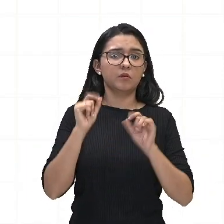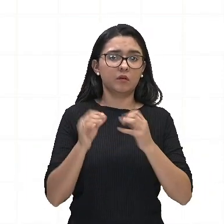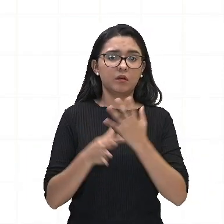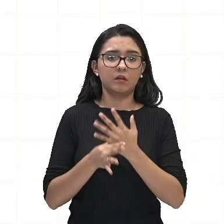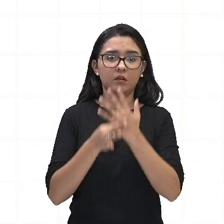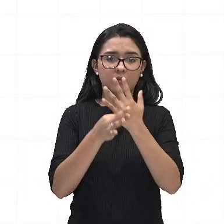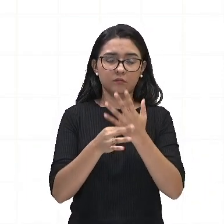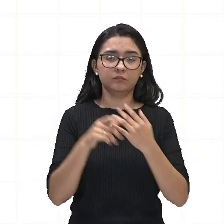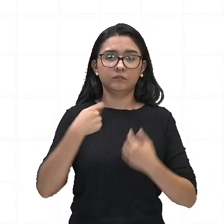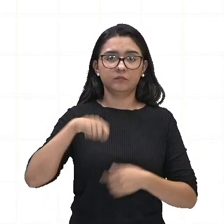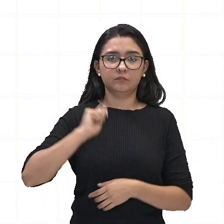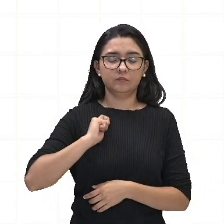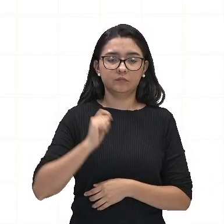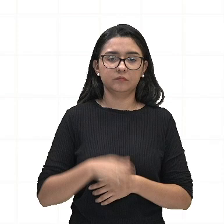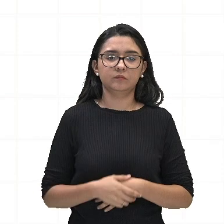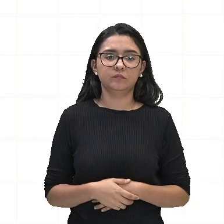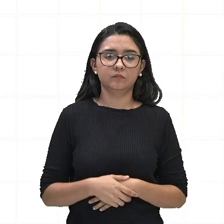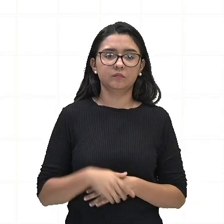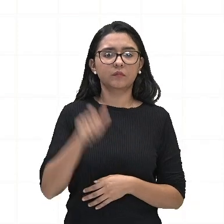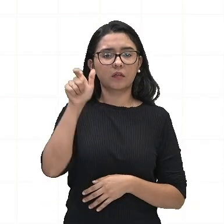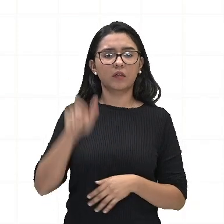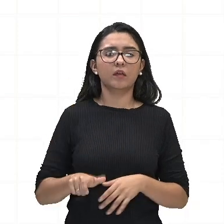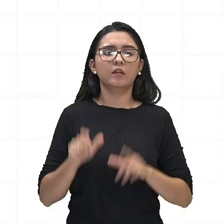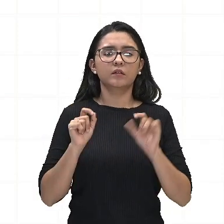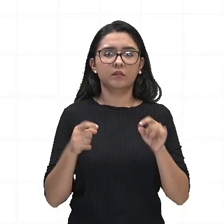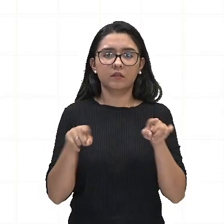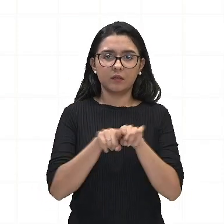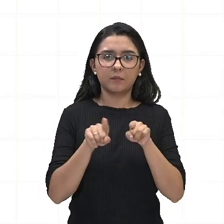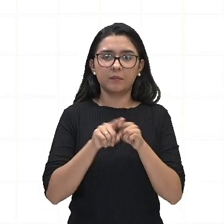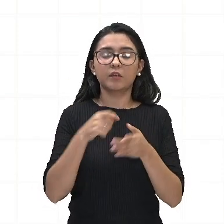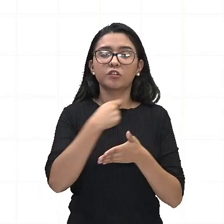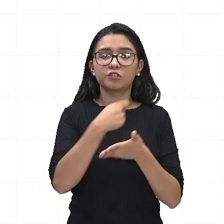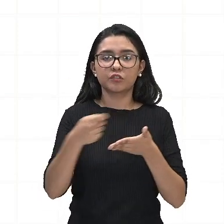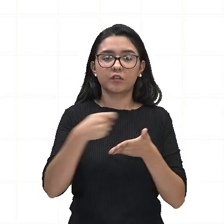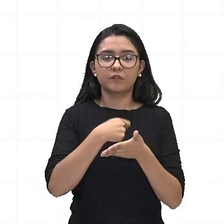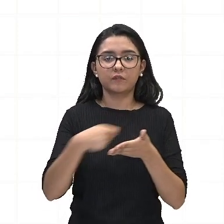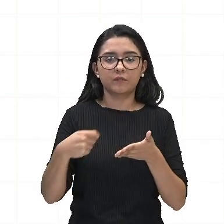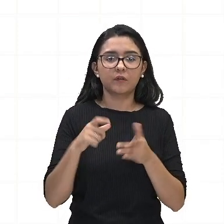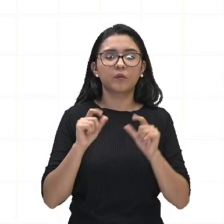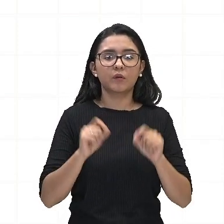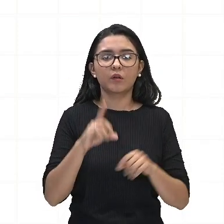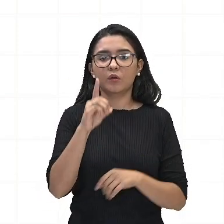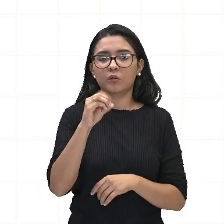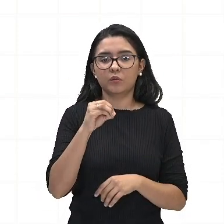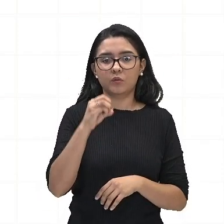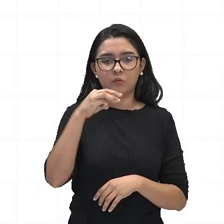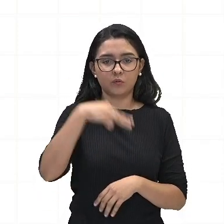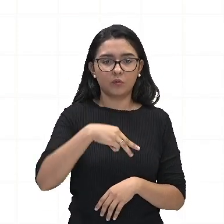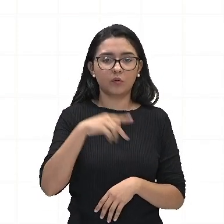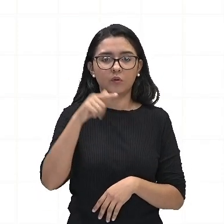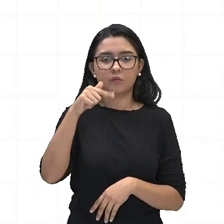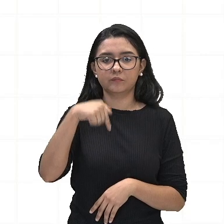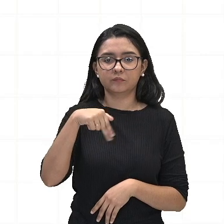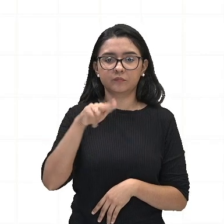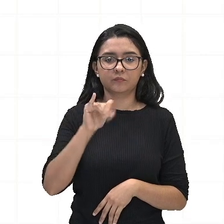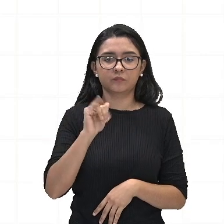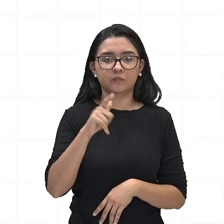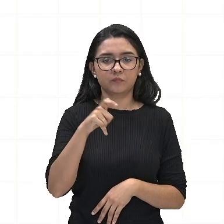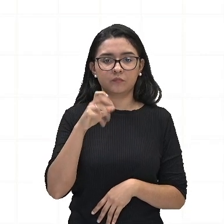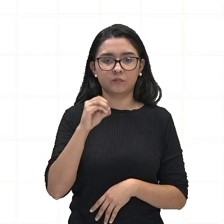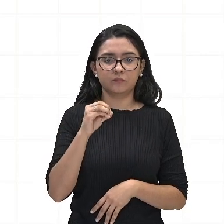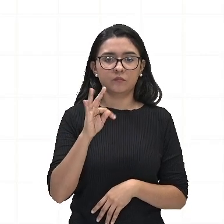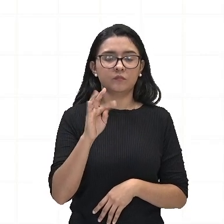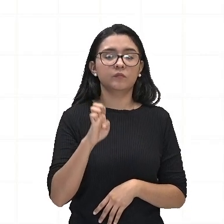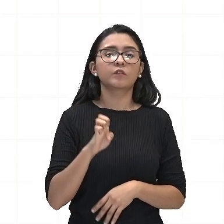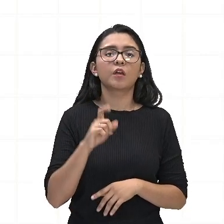realismo espanhol. E ele vai ser o autor, né, de Dom Quixote, que é uma crítica contundente da cavalaria